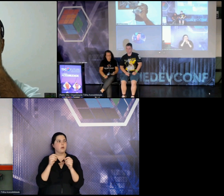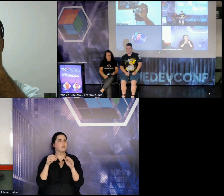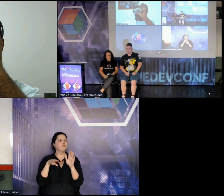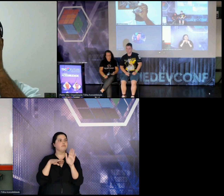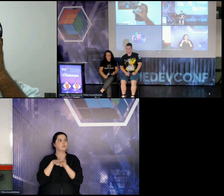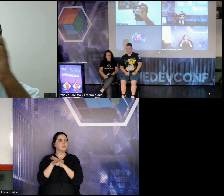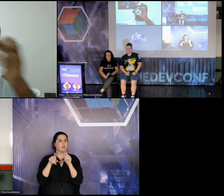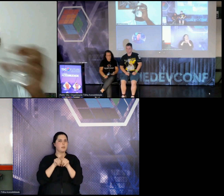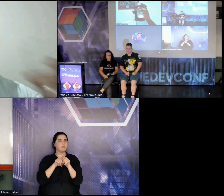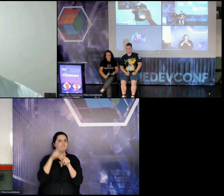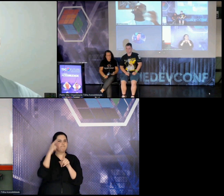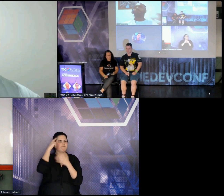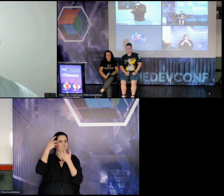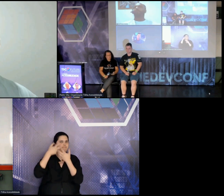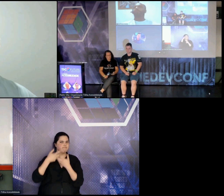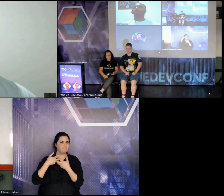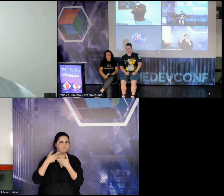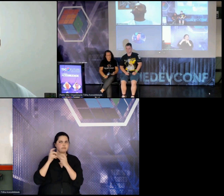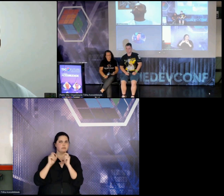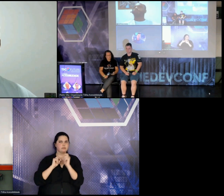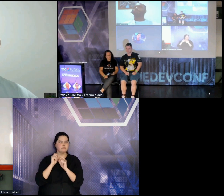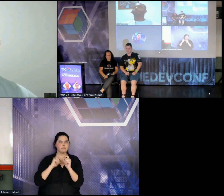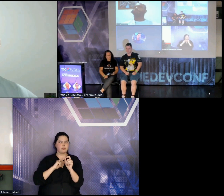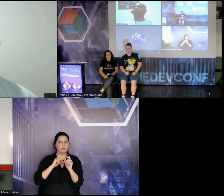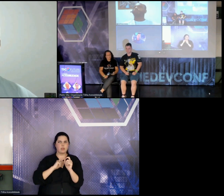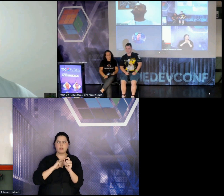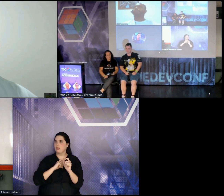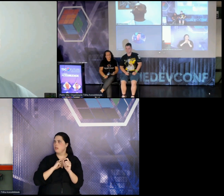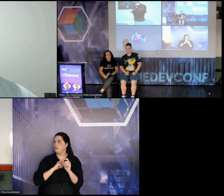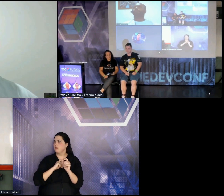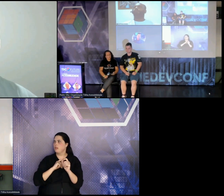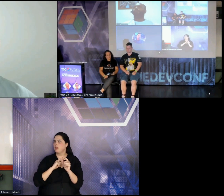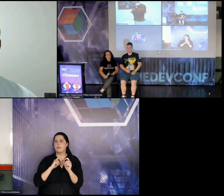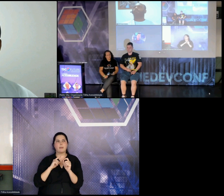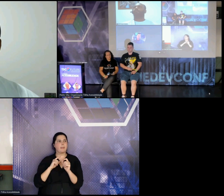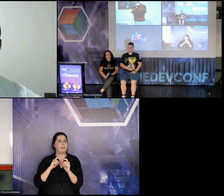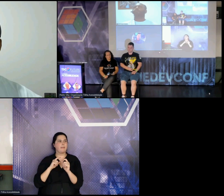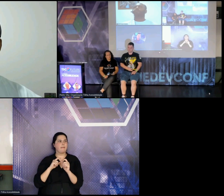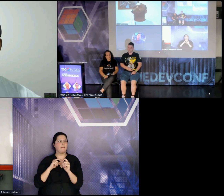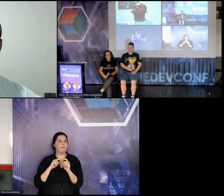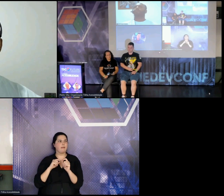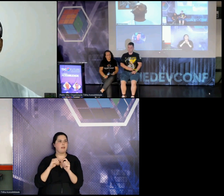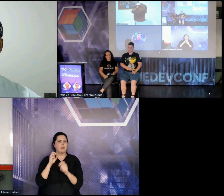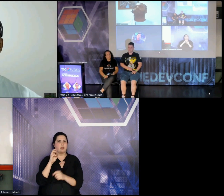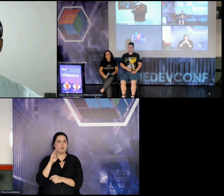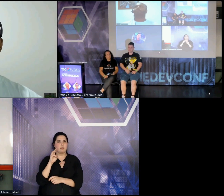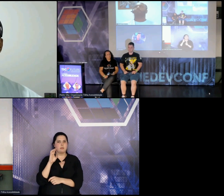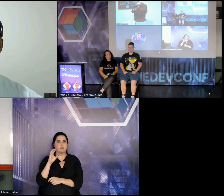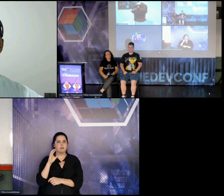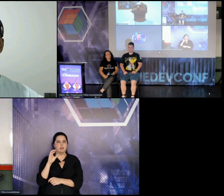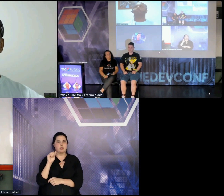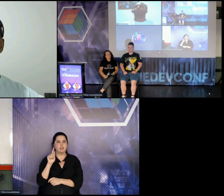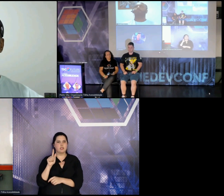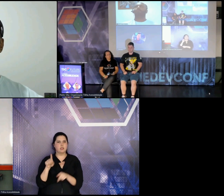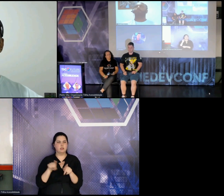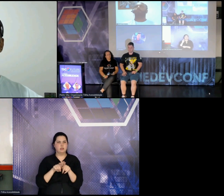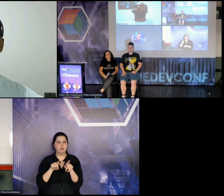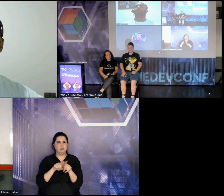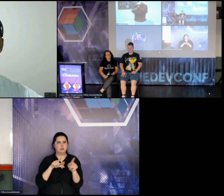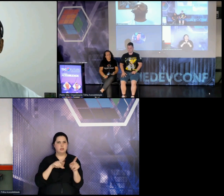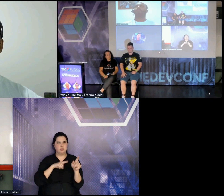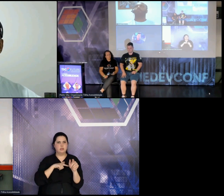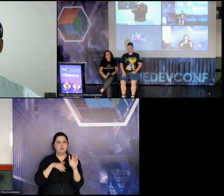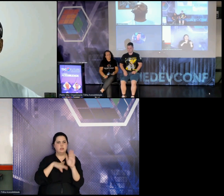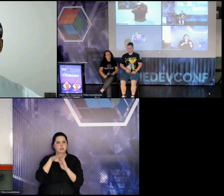fiquei pensando assim, a gente tem, né, a WCAG, né, e tem os níveis